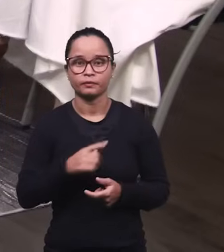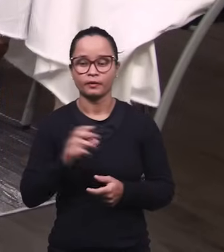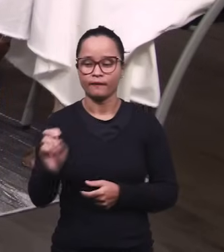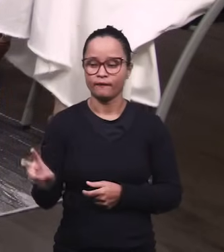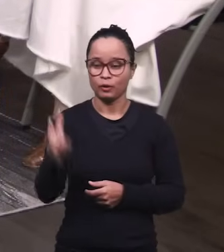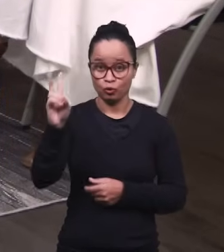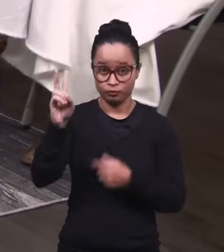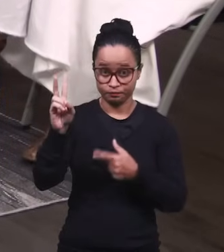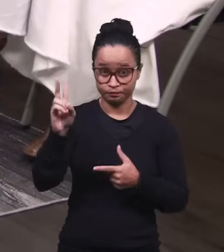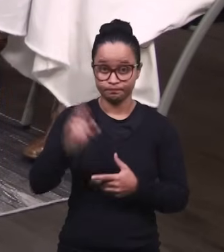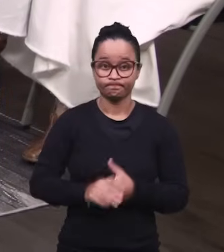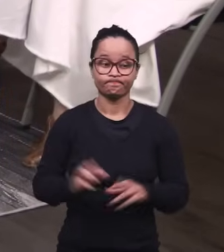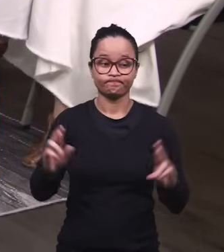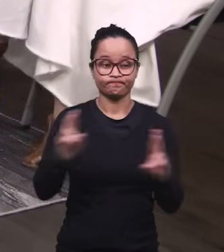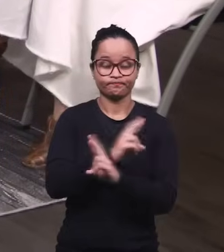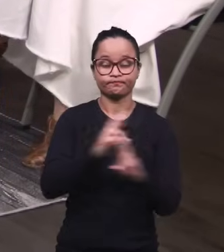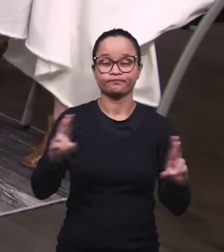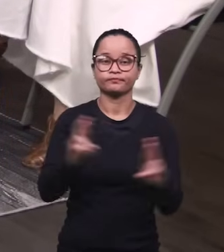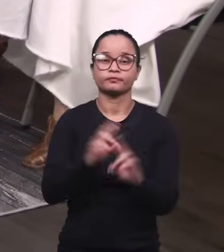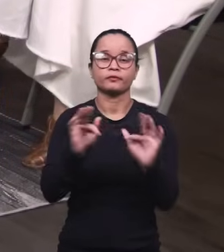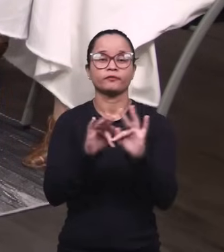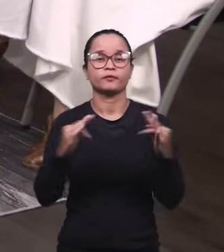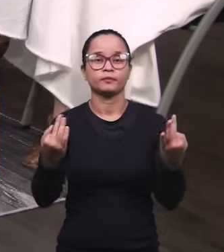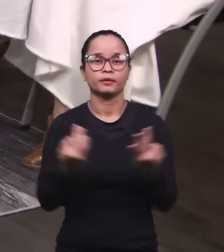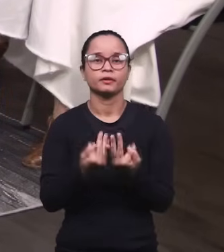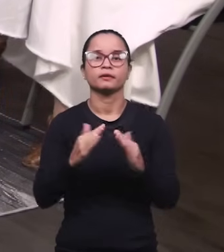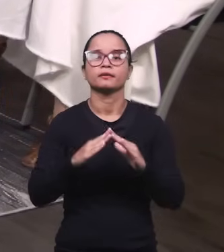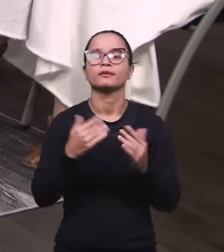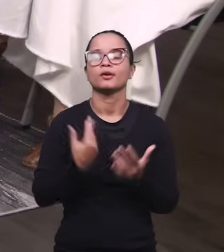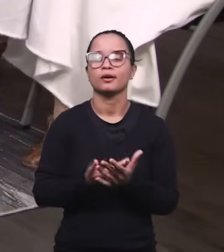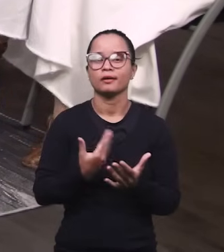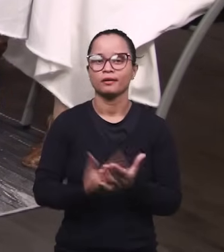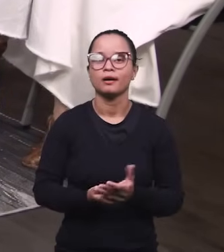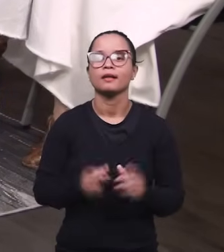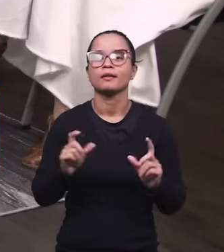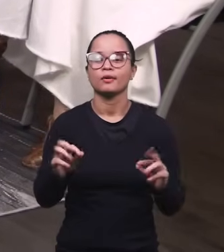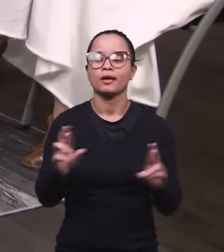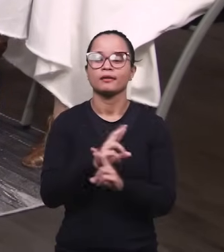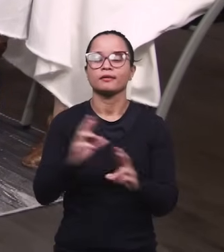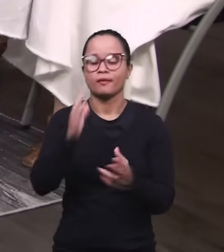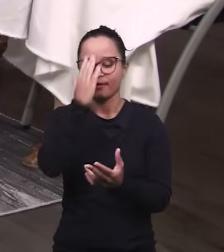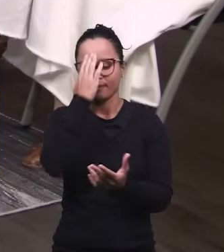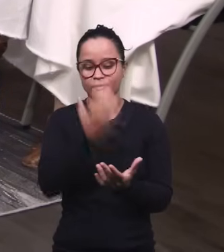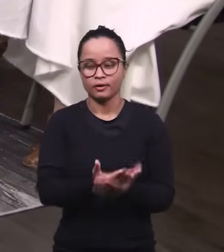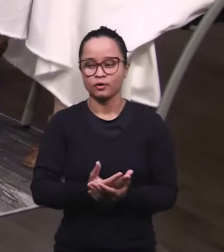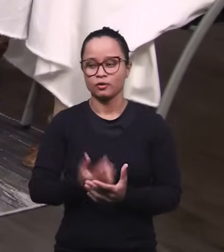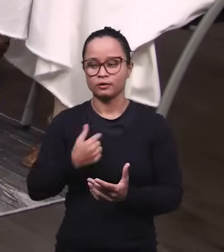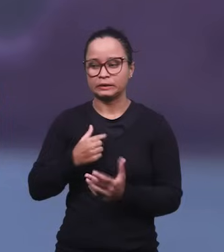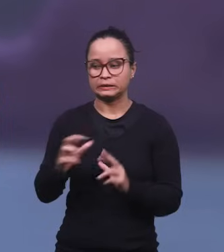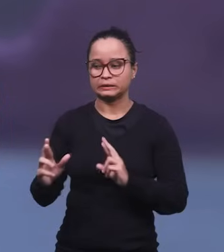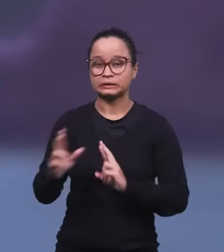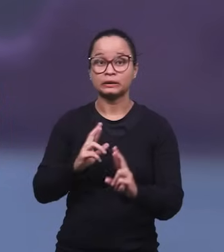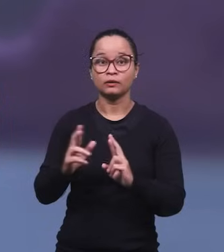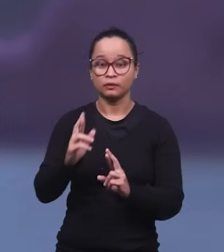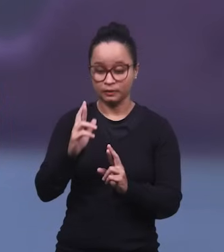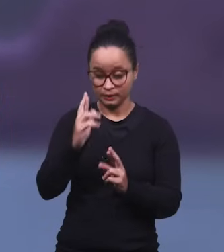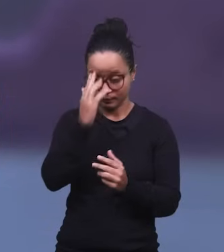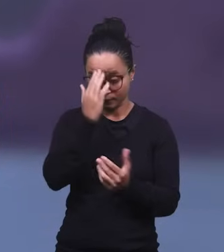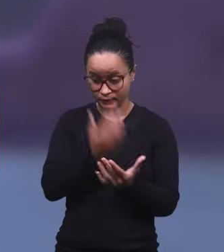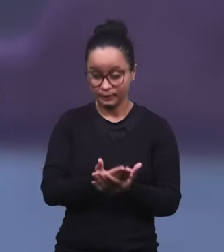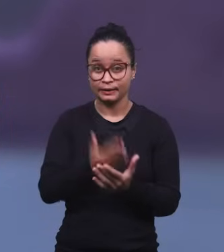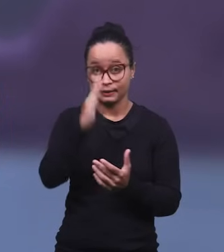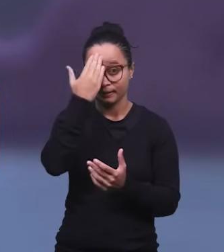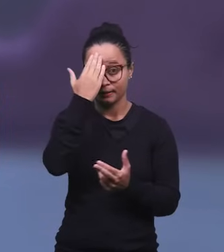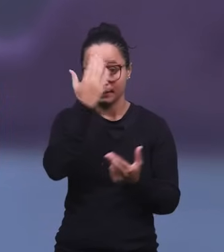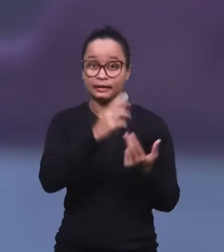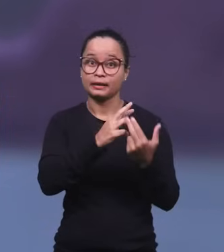que valorizam o relacionamento da família e da escola é a relação de confiança. Quando as duas confiam uma na outra, entendem a